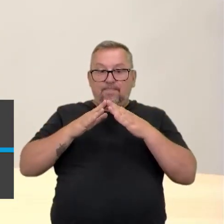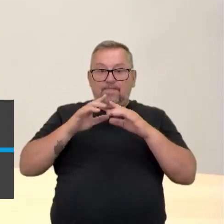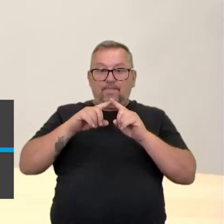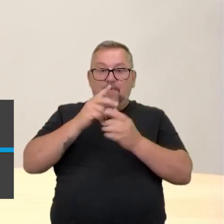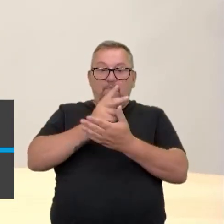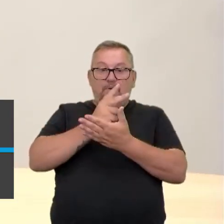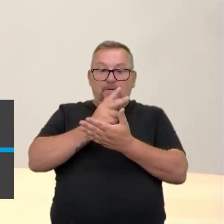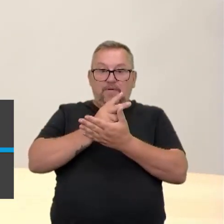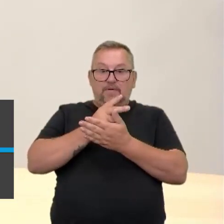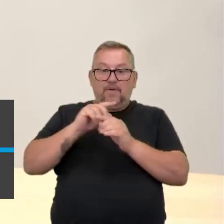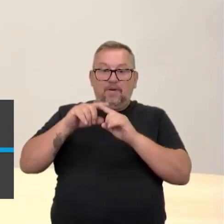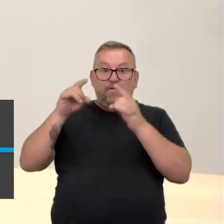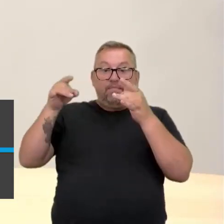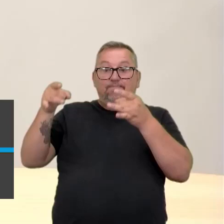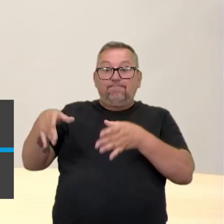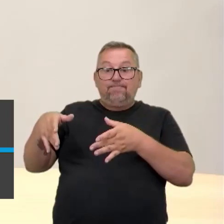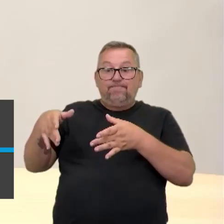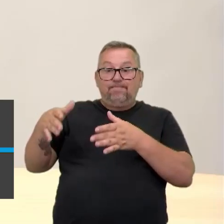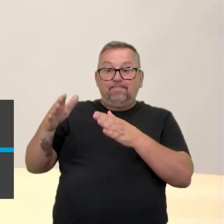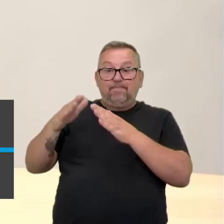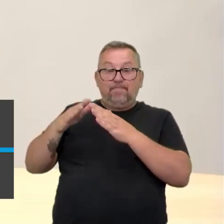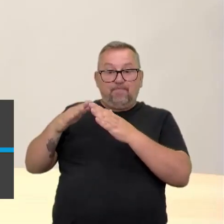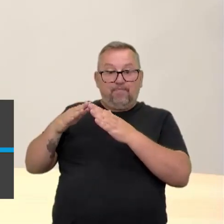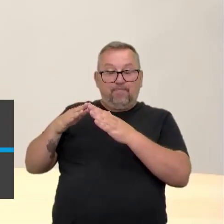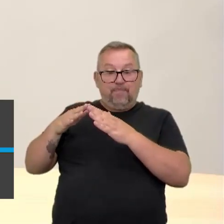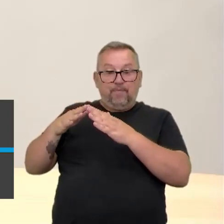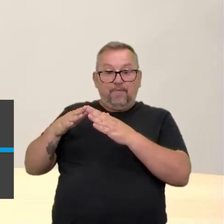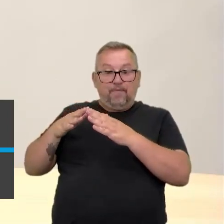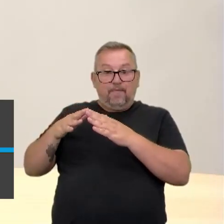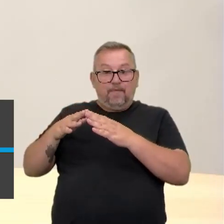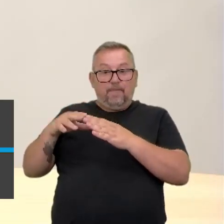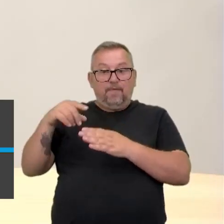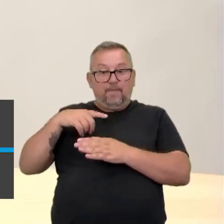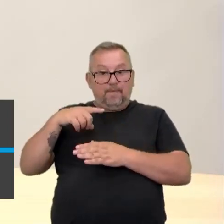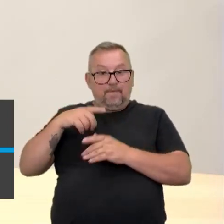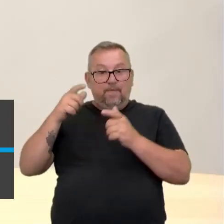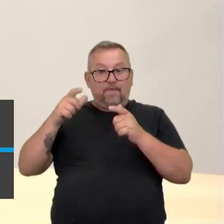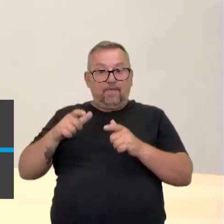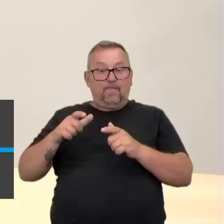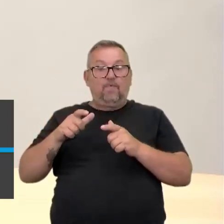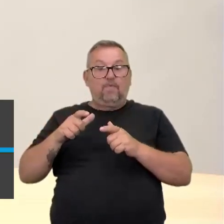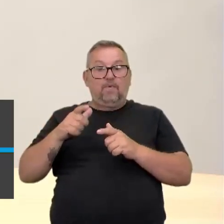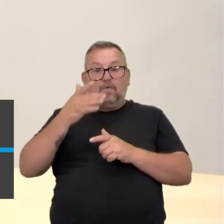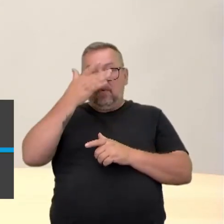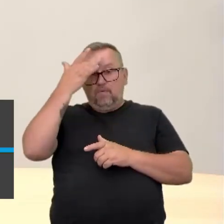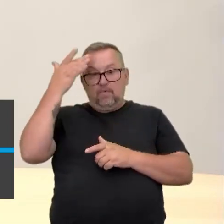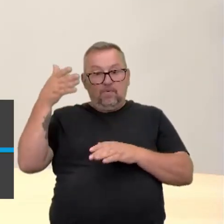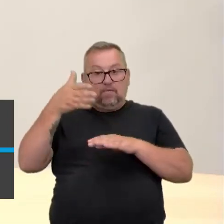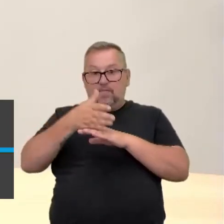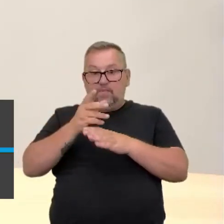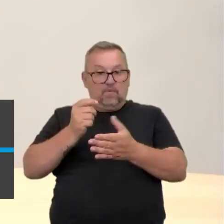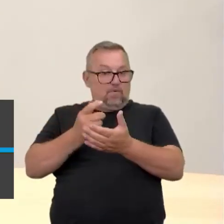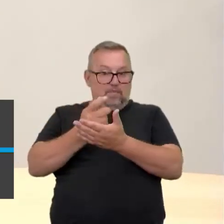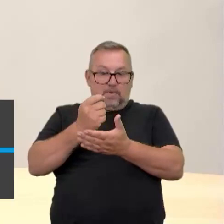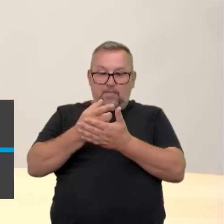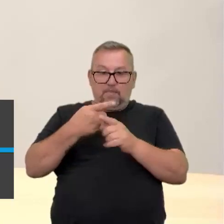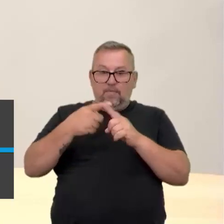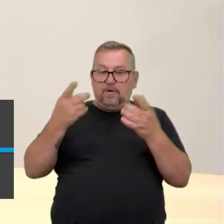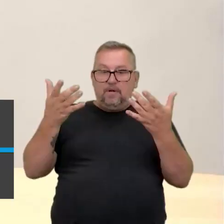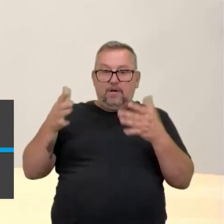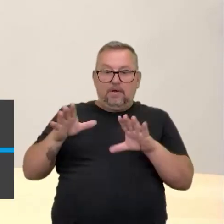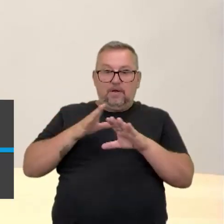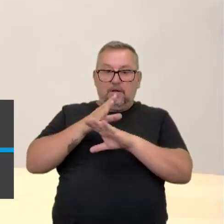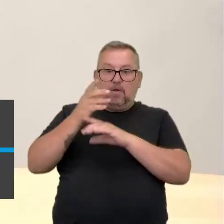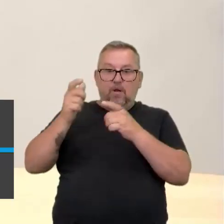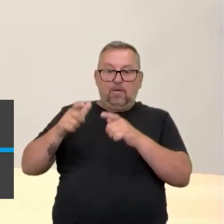tempo, elas precisam abandonar essas casas. Então, além de você ter um bairro onde as pessoas não vão mais comprar, porque ninguém quer ir para um